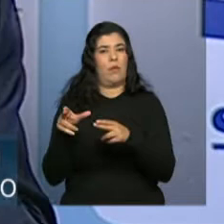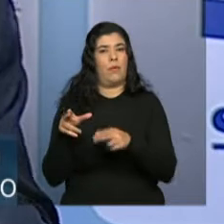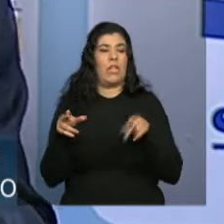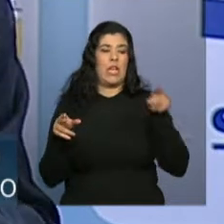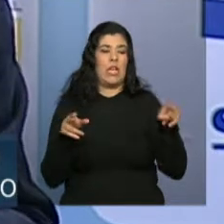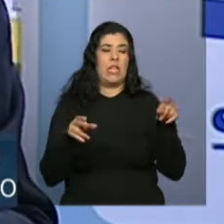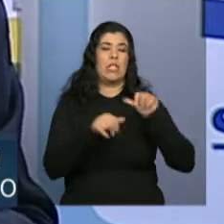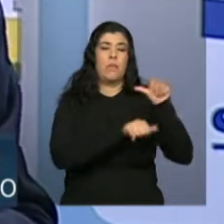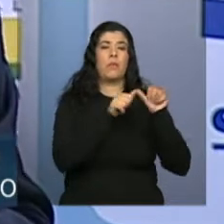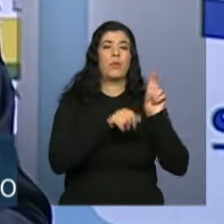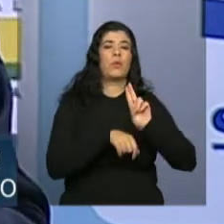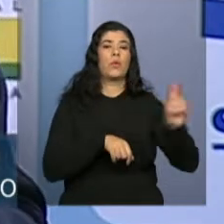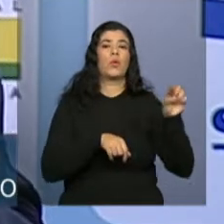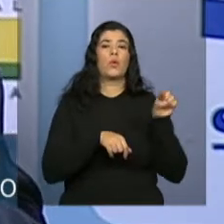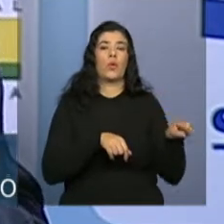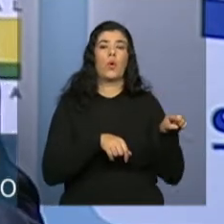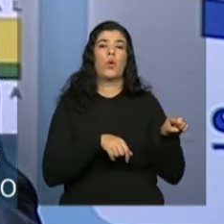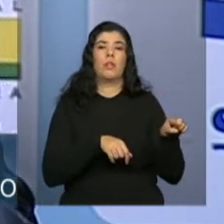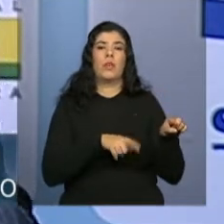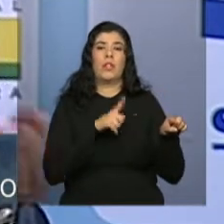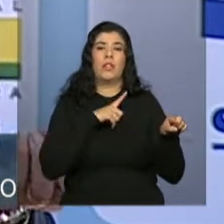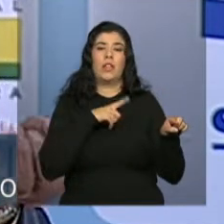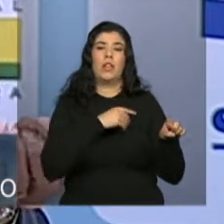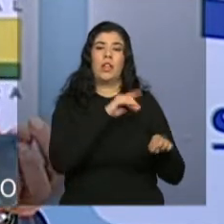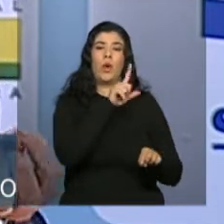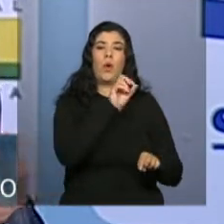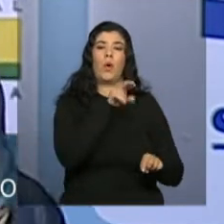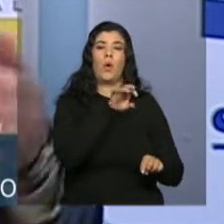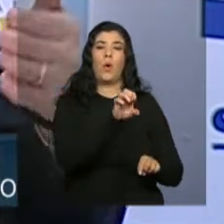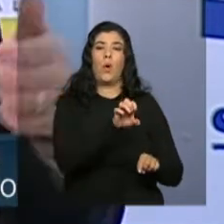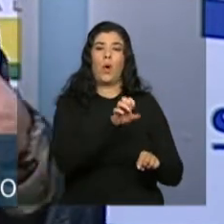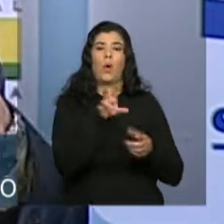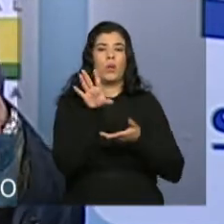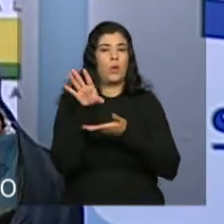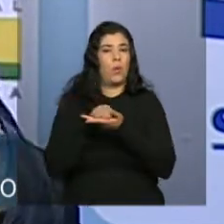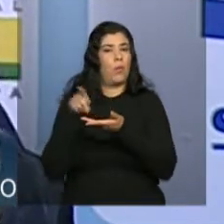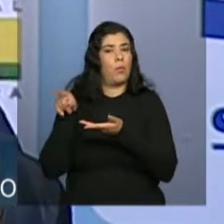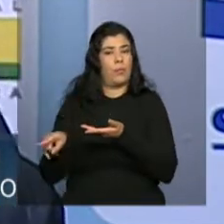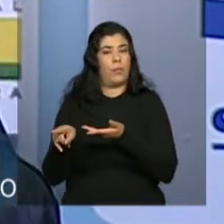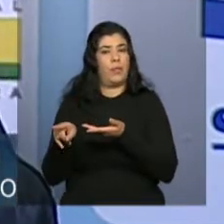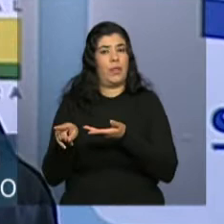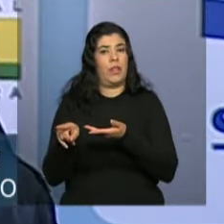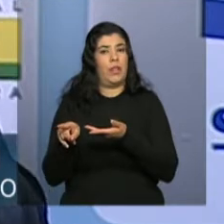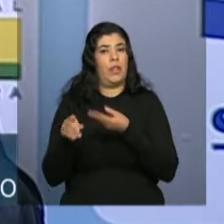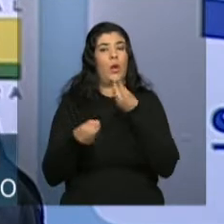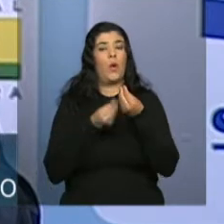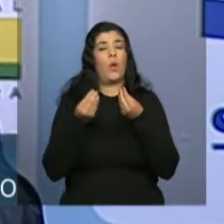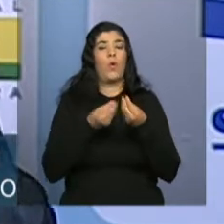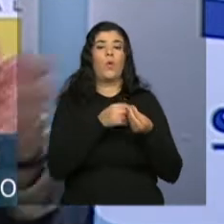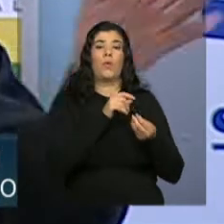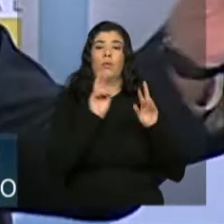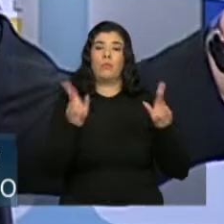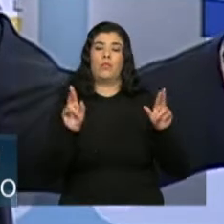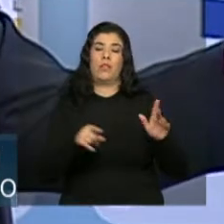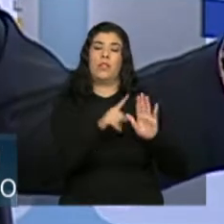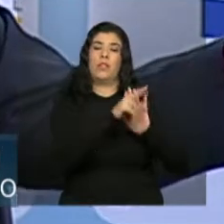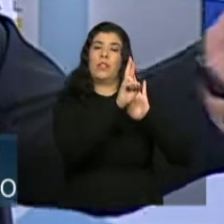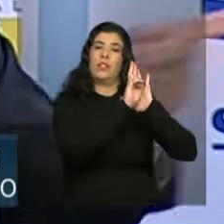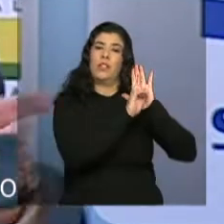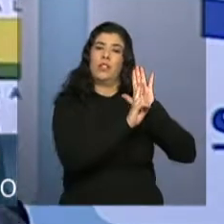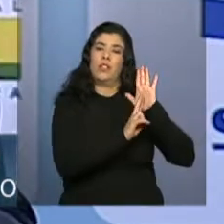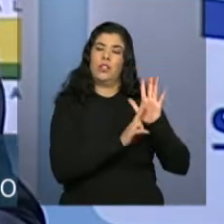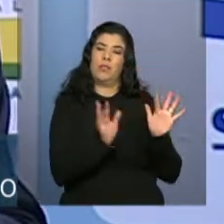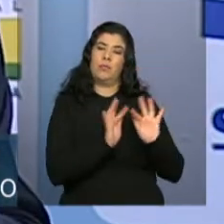ele faz alguma coisa ele diz olha a esse medicamento é um clone do outro aí um o processo de análise do registro dele é